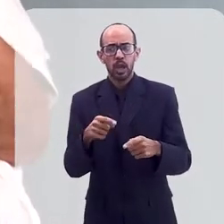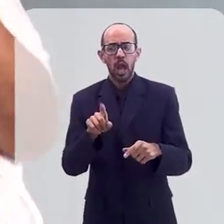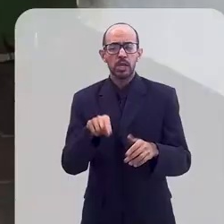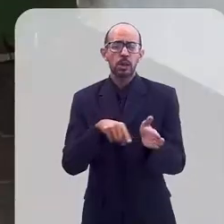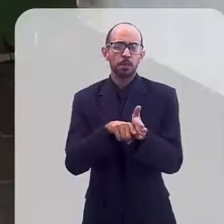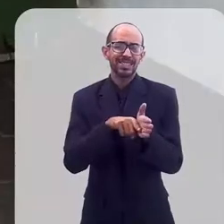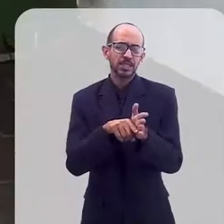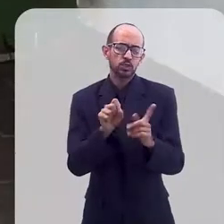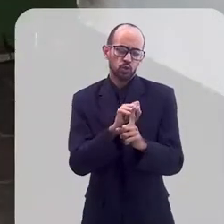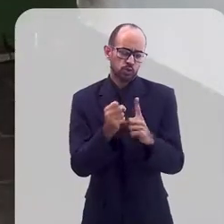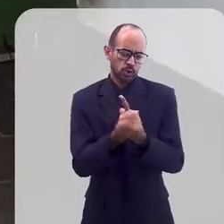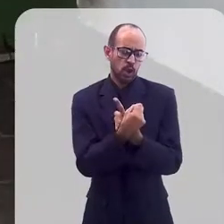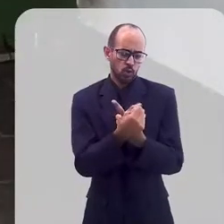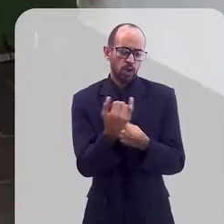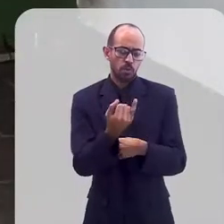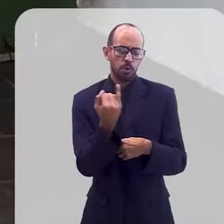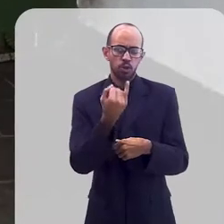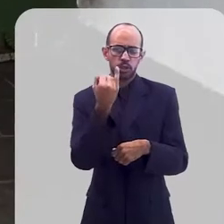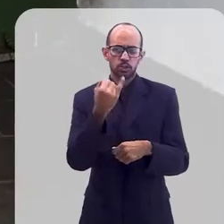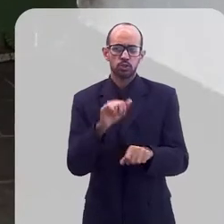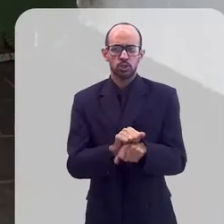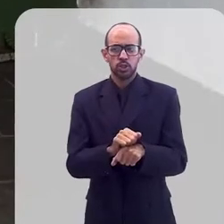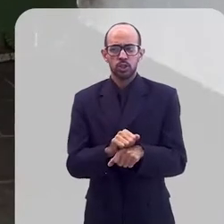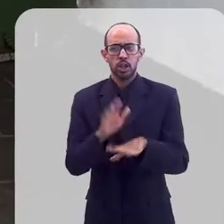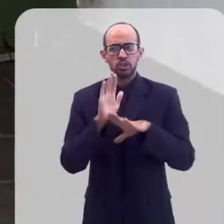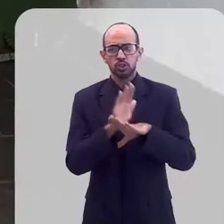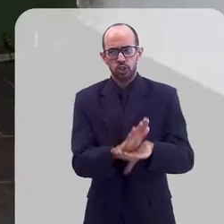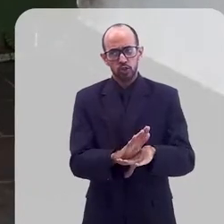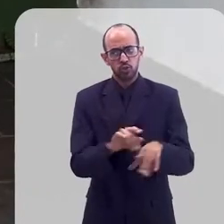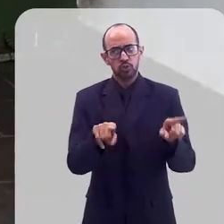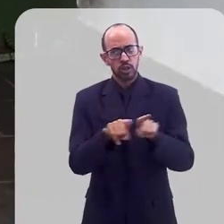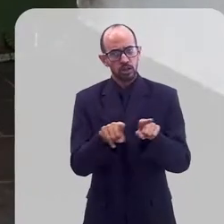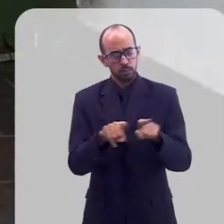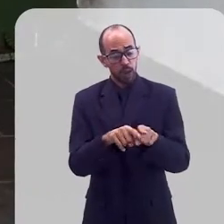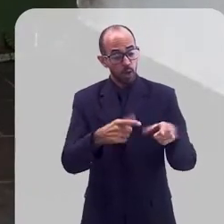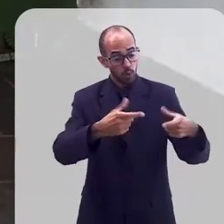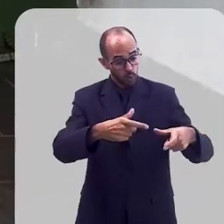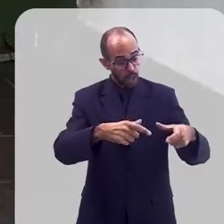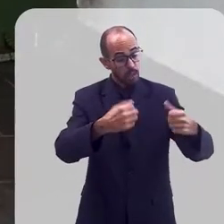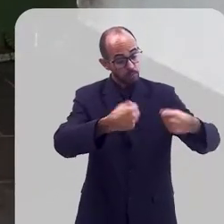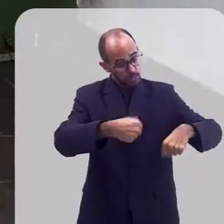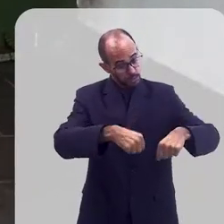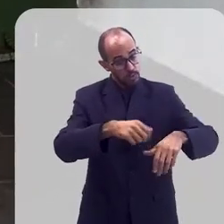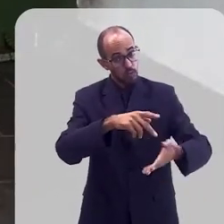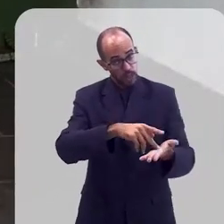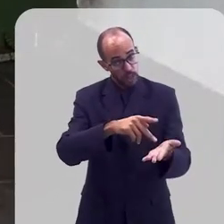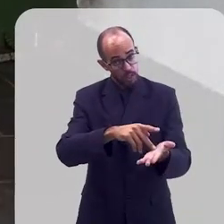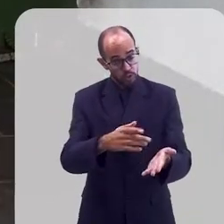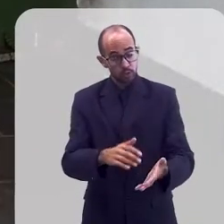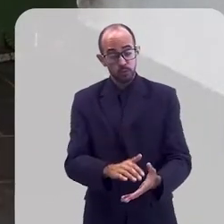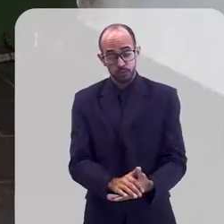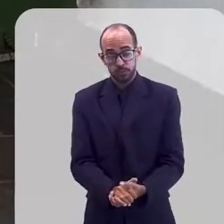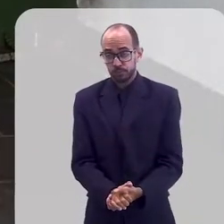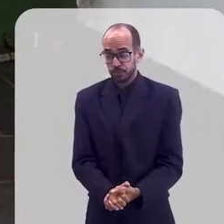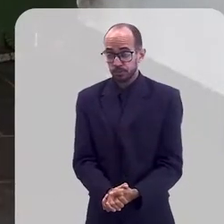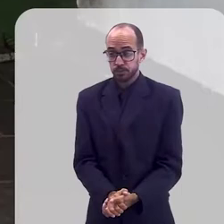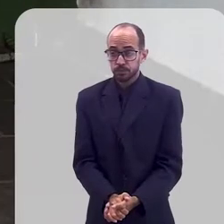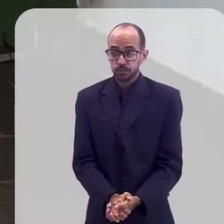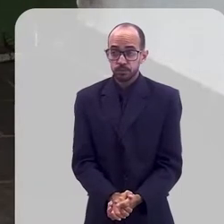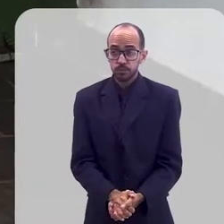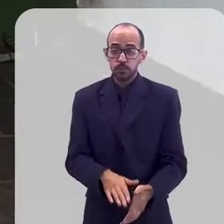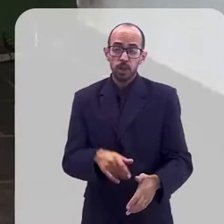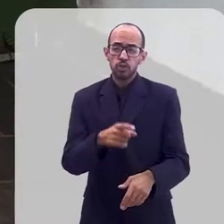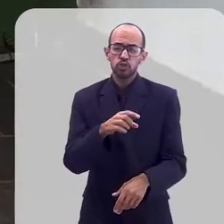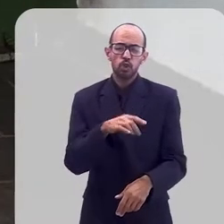essa pesquisa social. Certo. E ajudamos na parte certa. É um mapeamento que vocês exatamente, fazem. Exatamente,